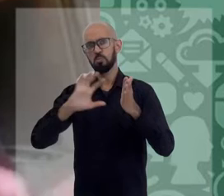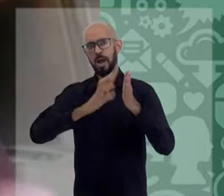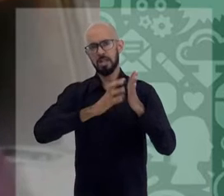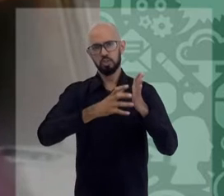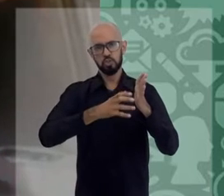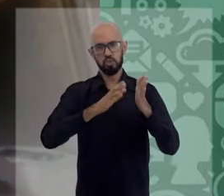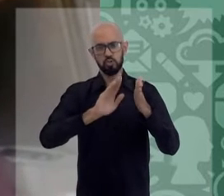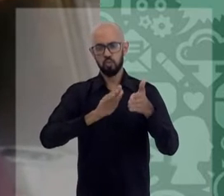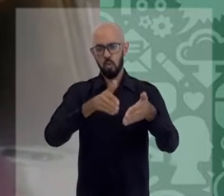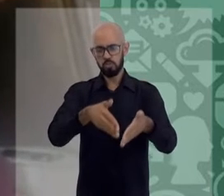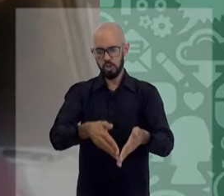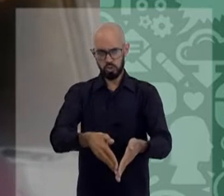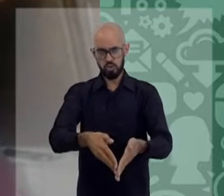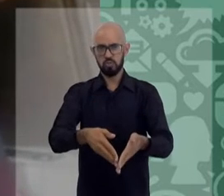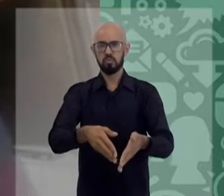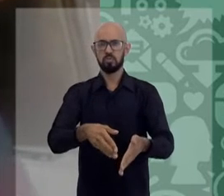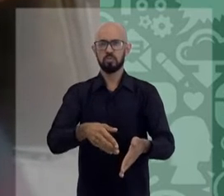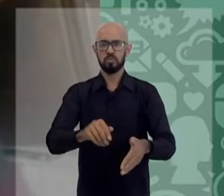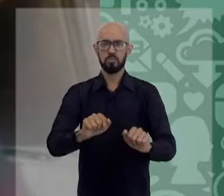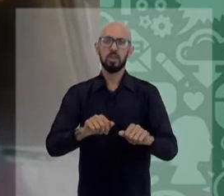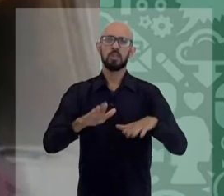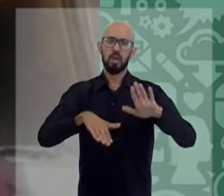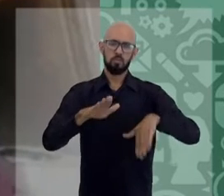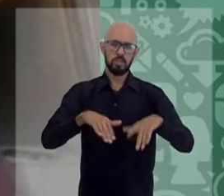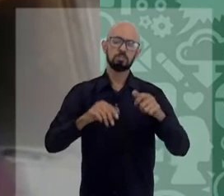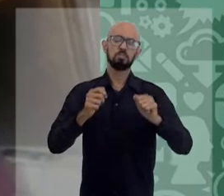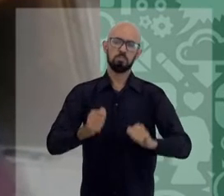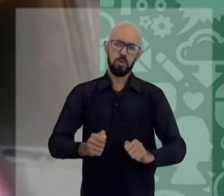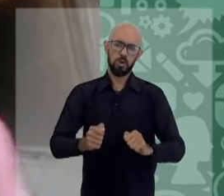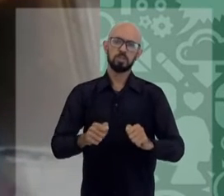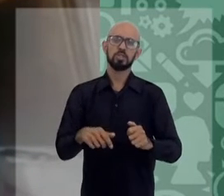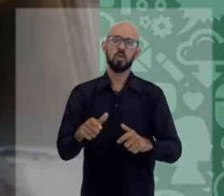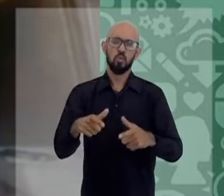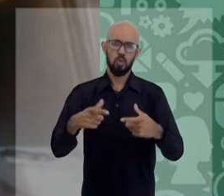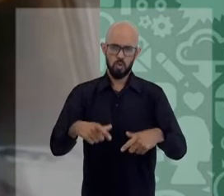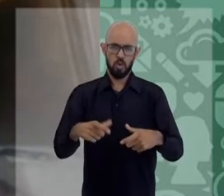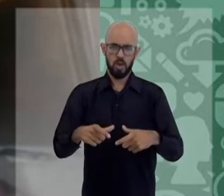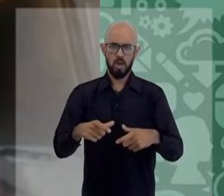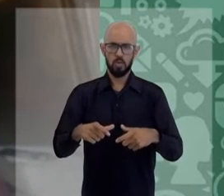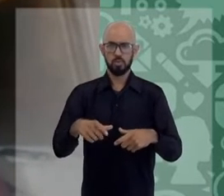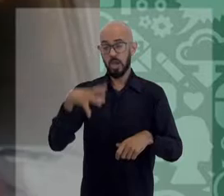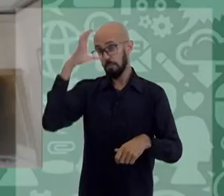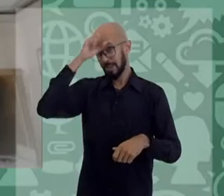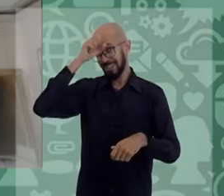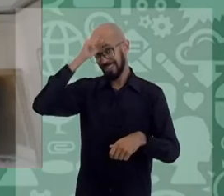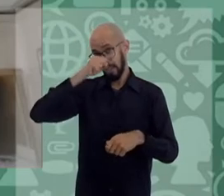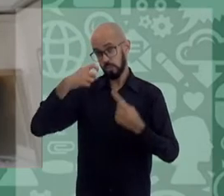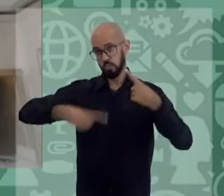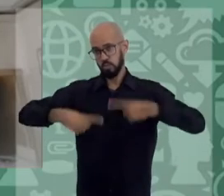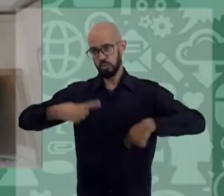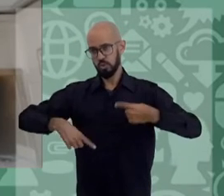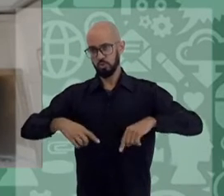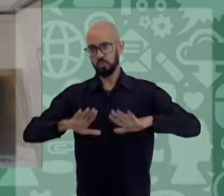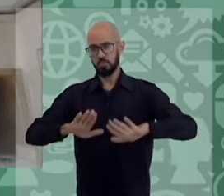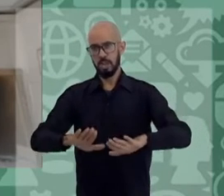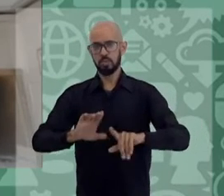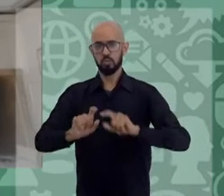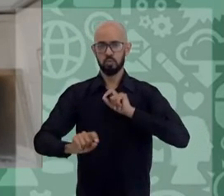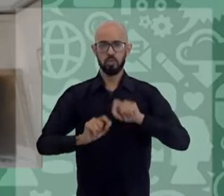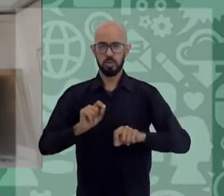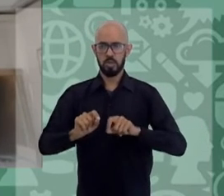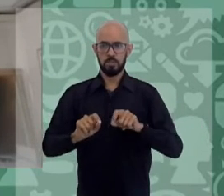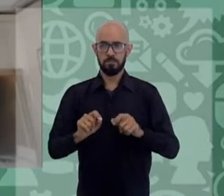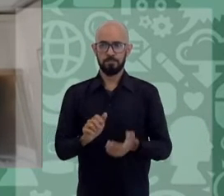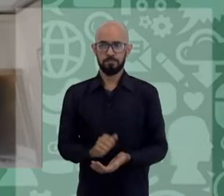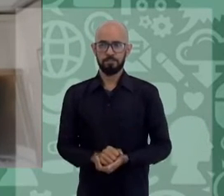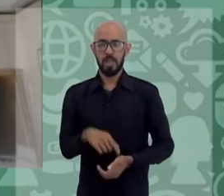aquele, aquela, digamos, ideologia política, pode ser um bom espaço de formação política. A parte, a